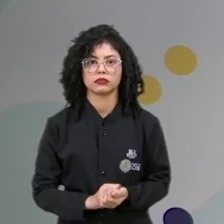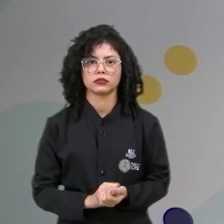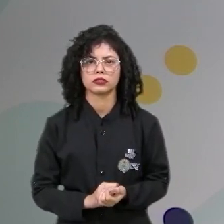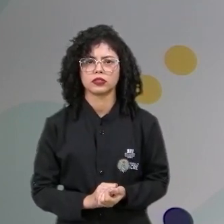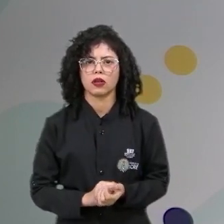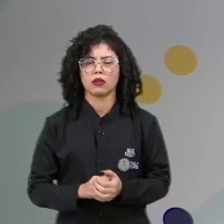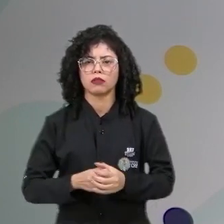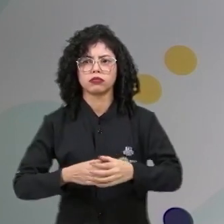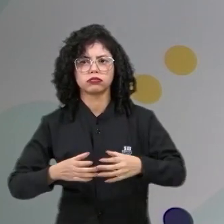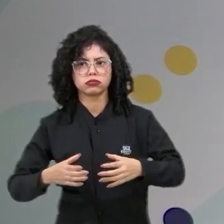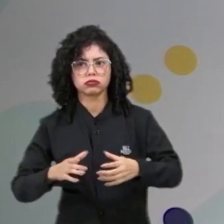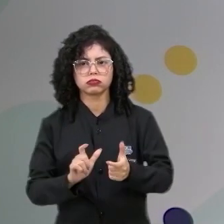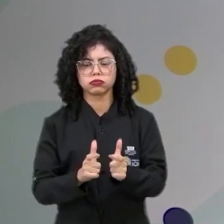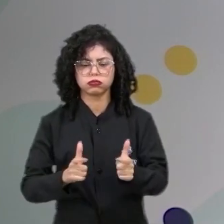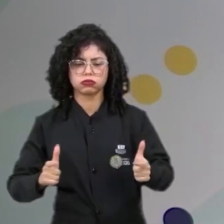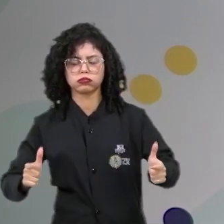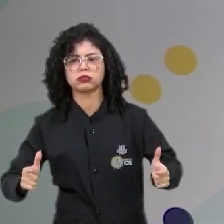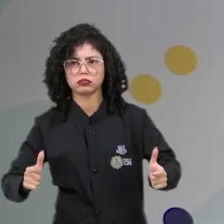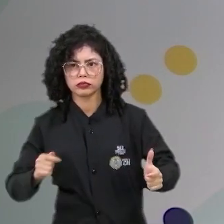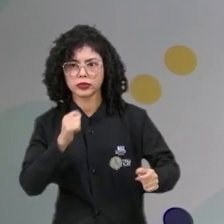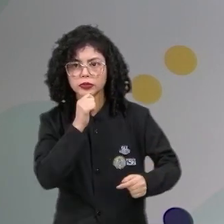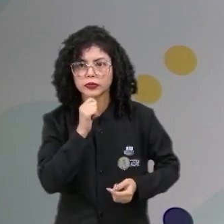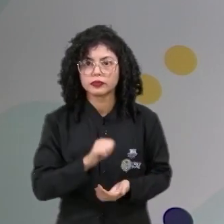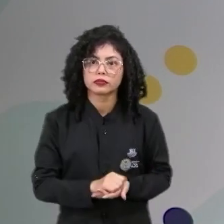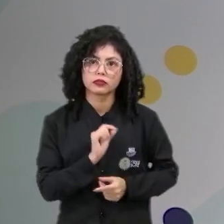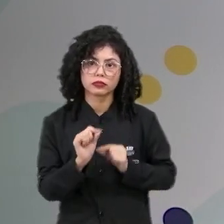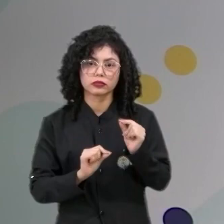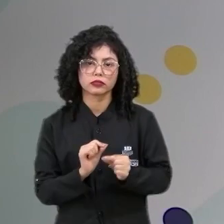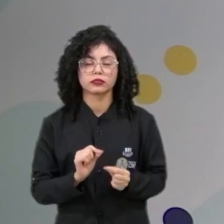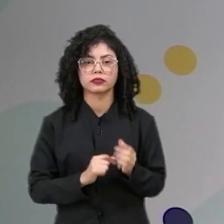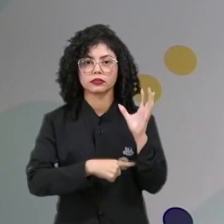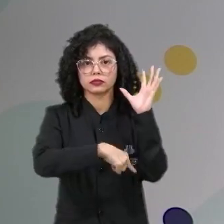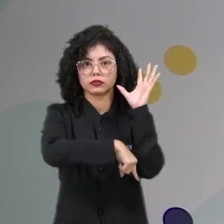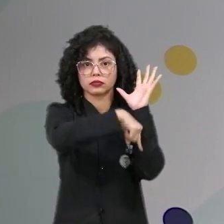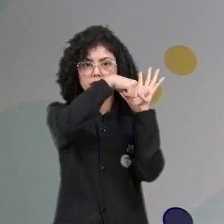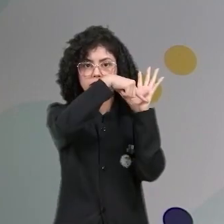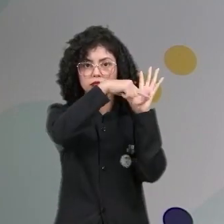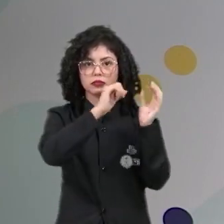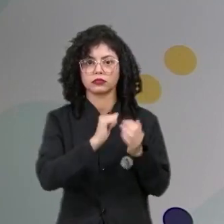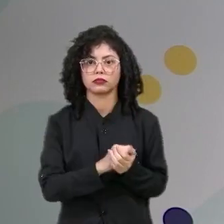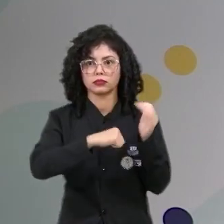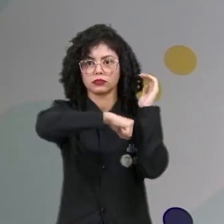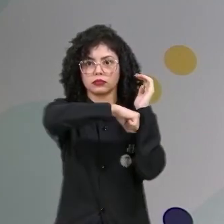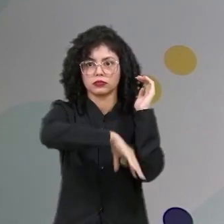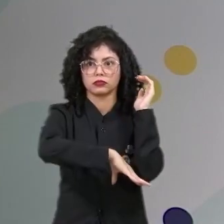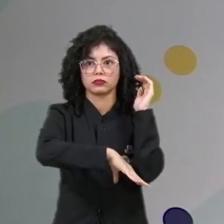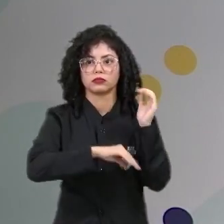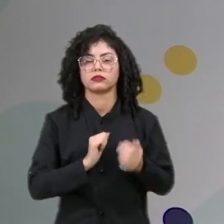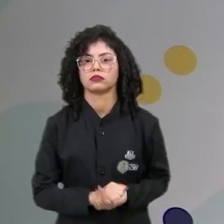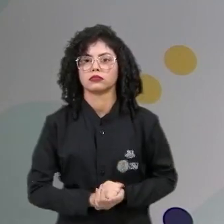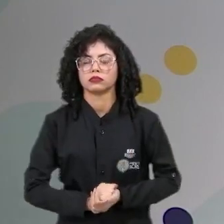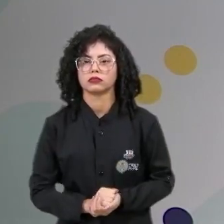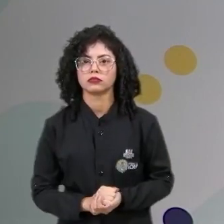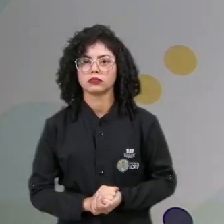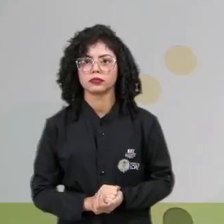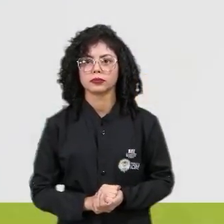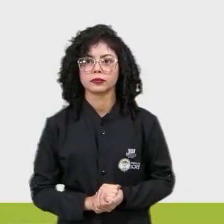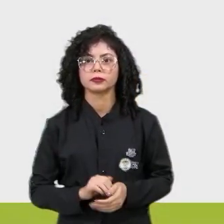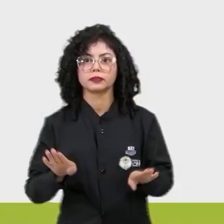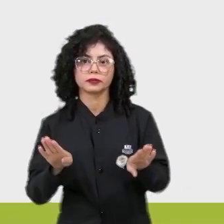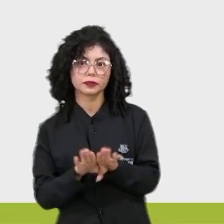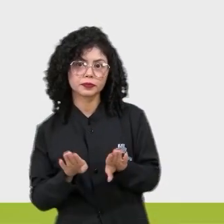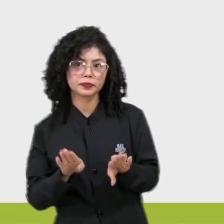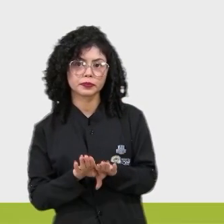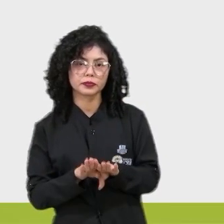grossos, né? Com diâmetro maior, que são veias e artérias. As